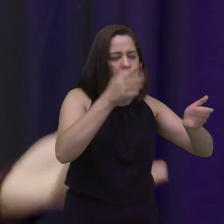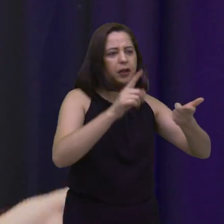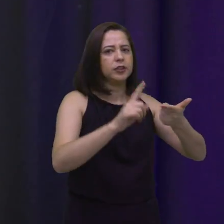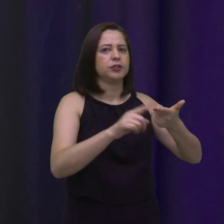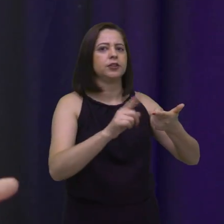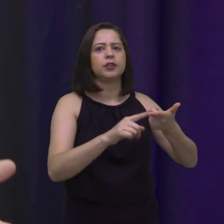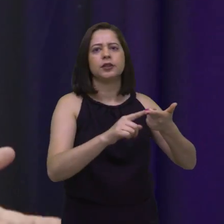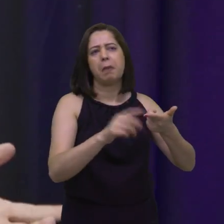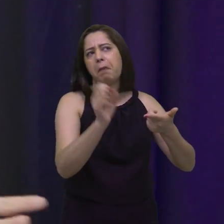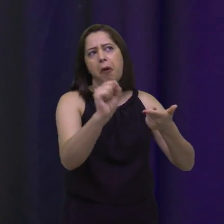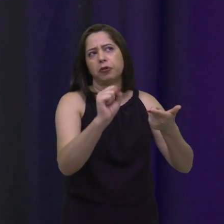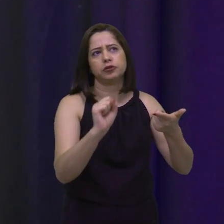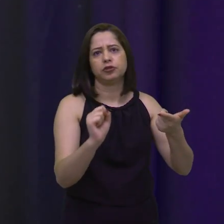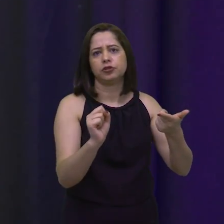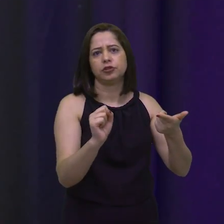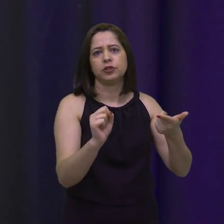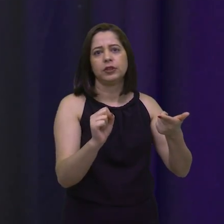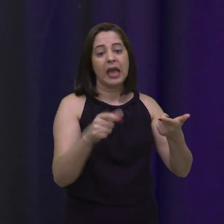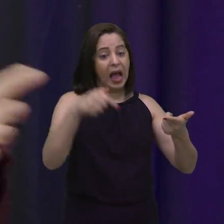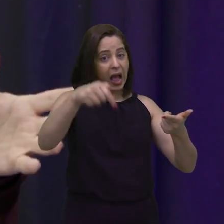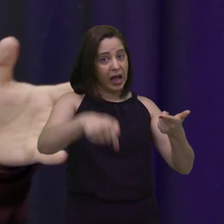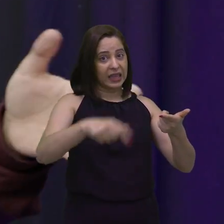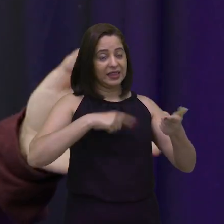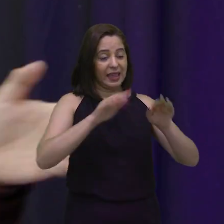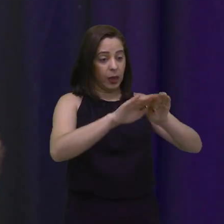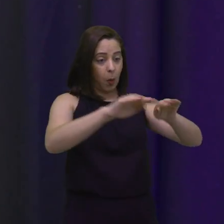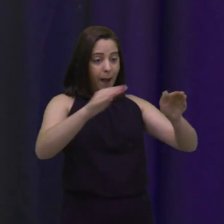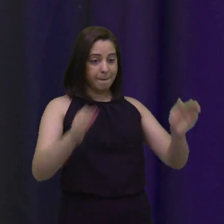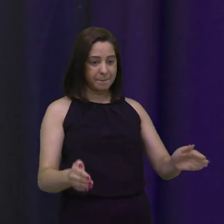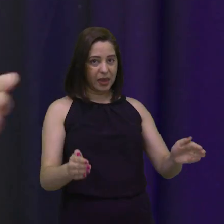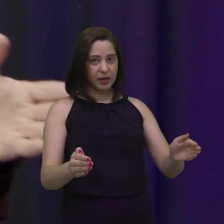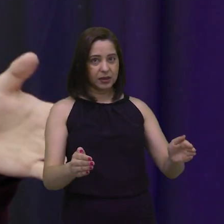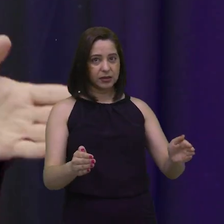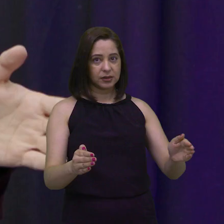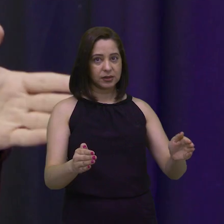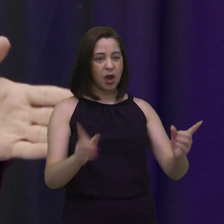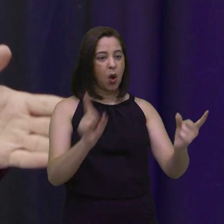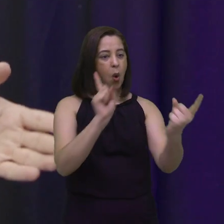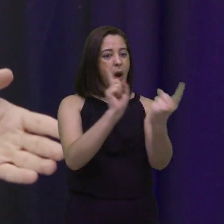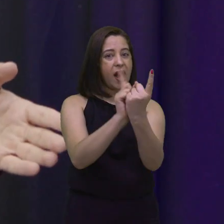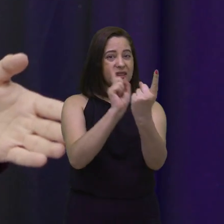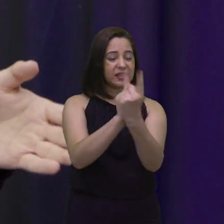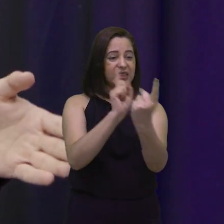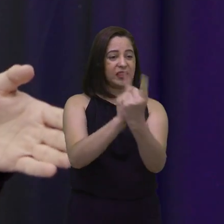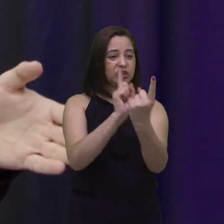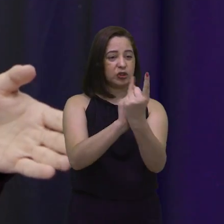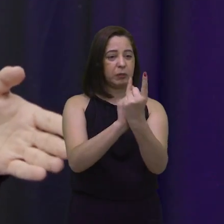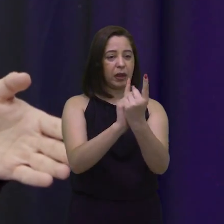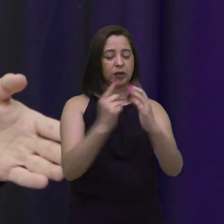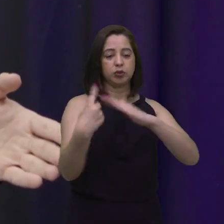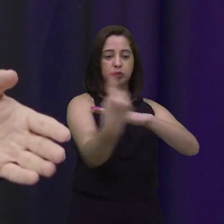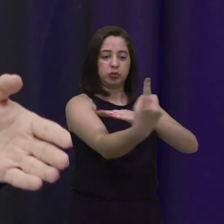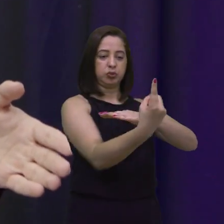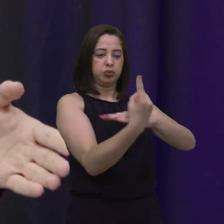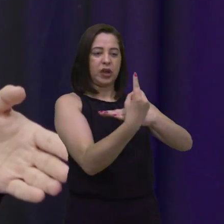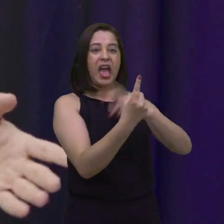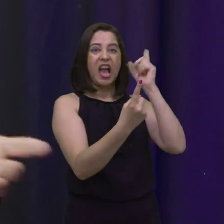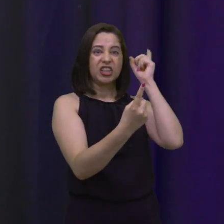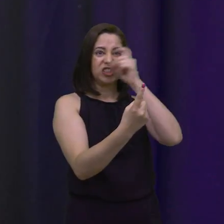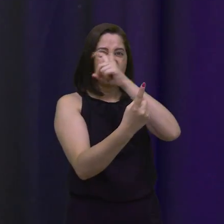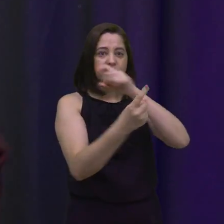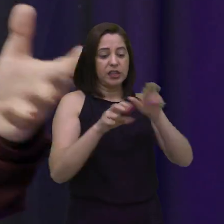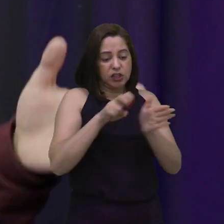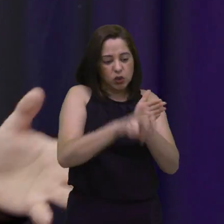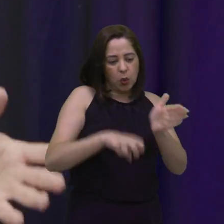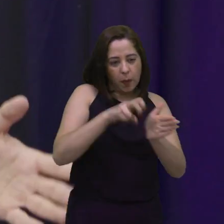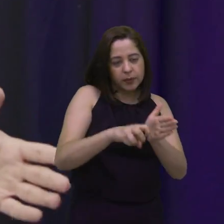ser qualquer outra coisa. Pode ser, aqui tem uma mesa que o atendimento é feito nessa área, mas vai impedir para alguém que é